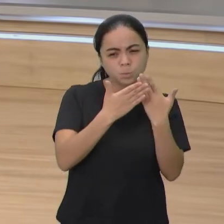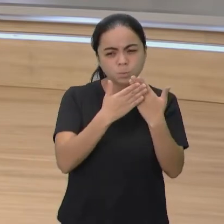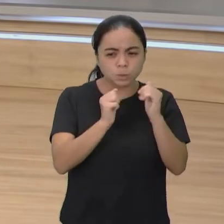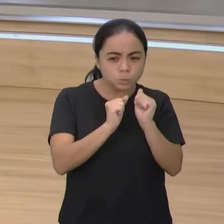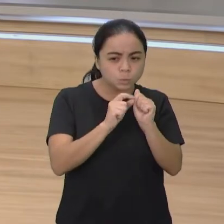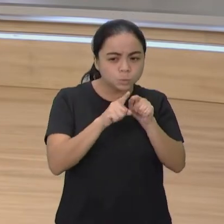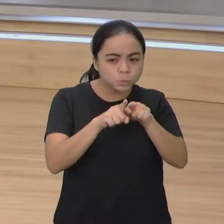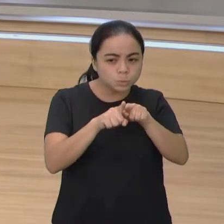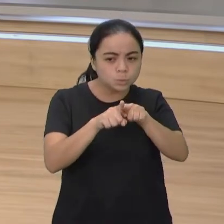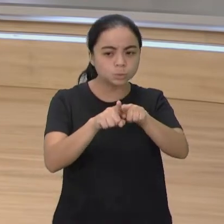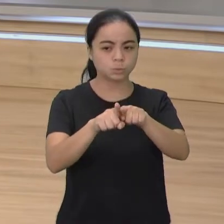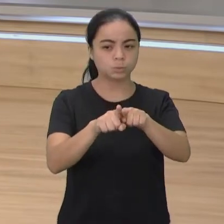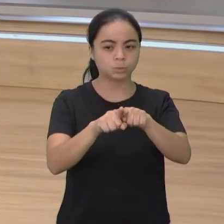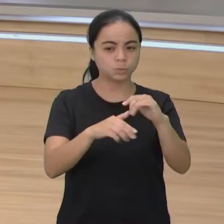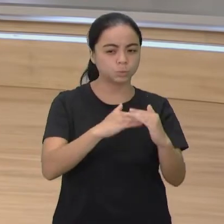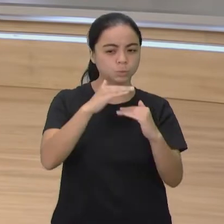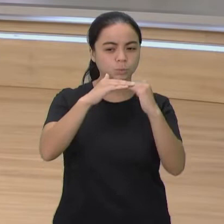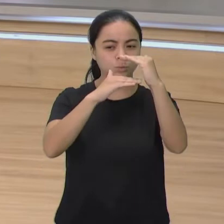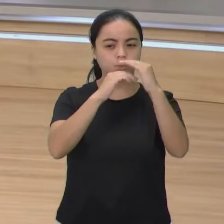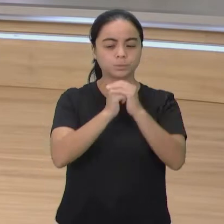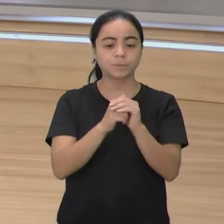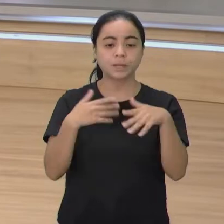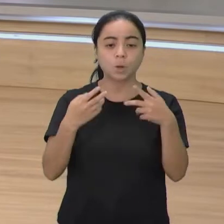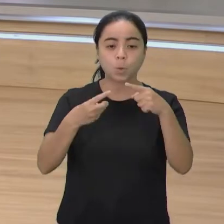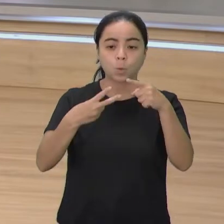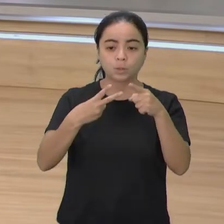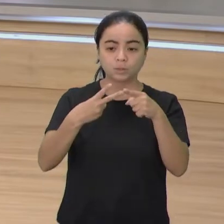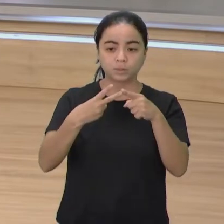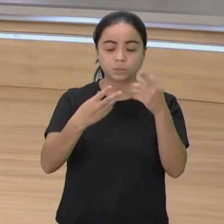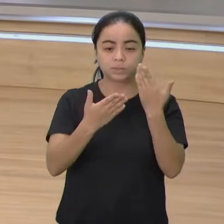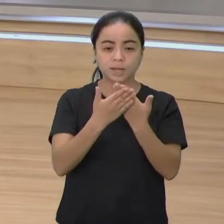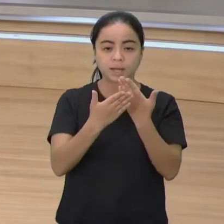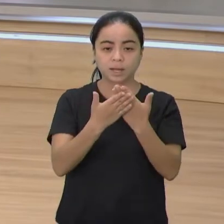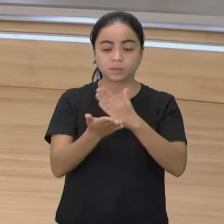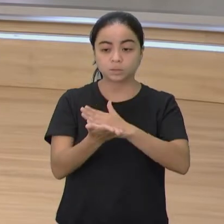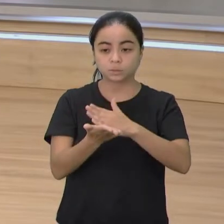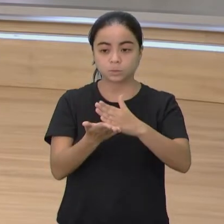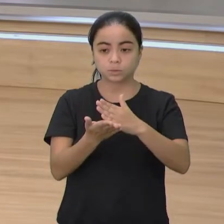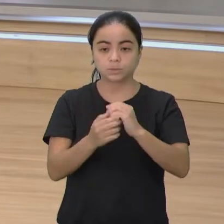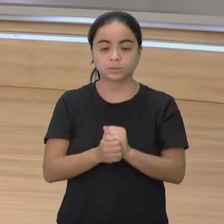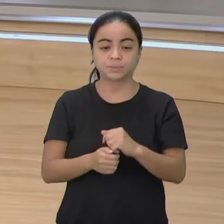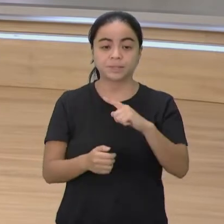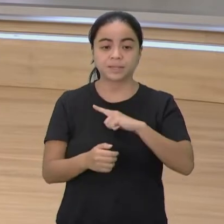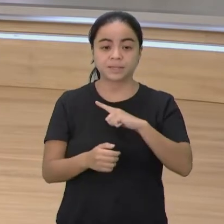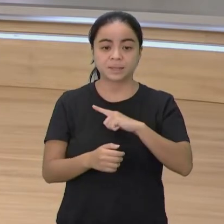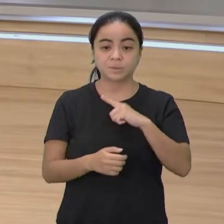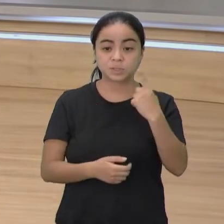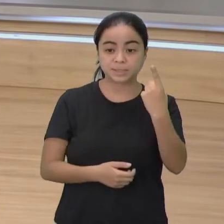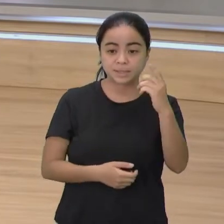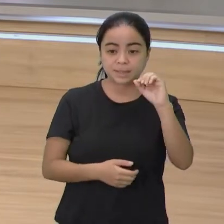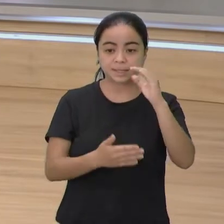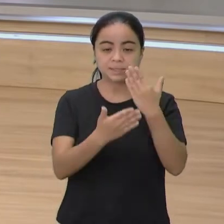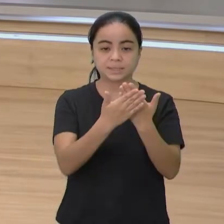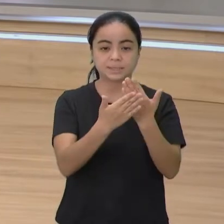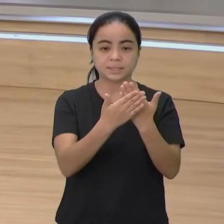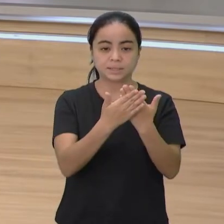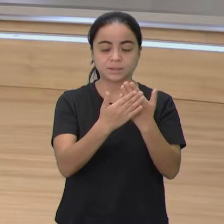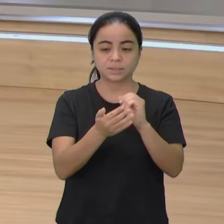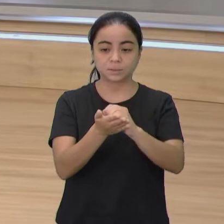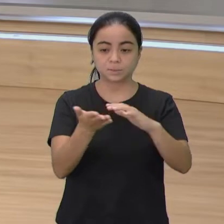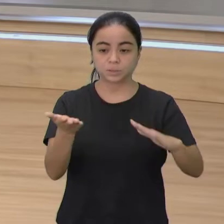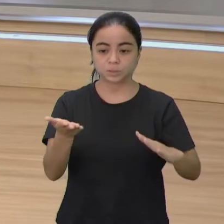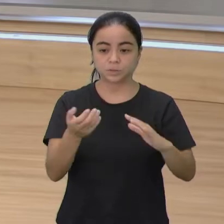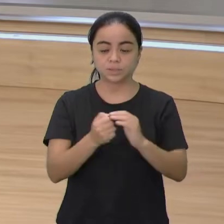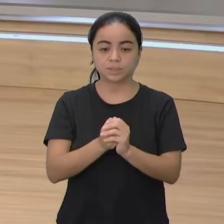tentando construir, tá certo? Nós estamos, então, na segunda aula de introdução. Nós temos 10 aulas por atividade aqui, nós